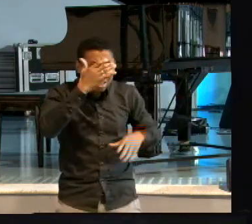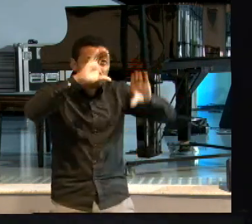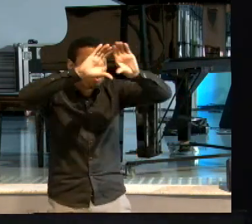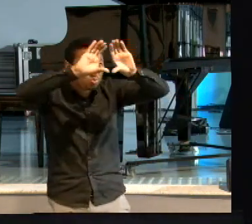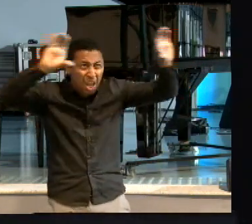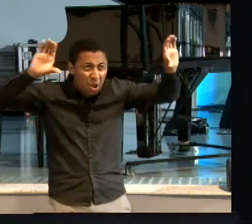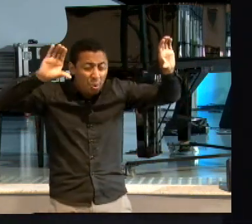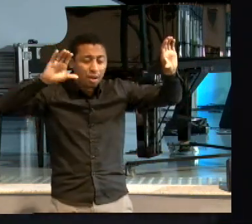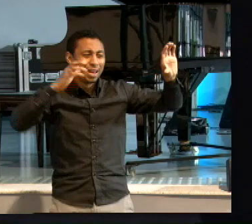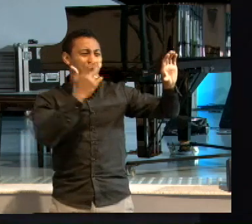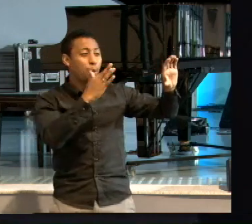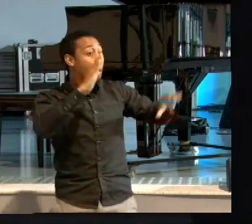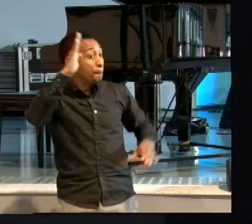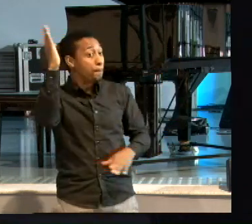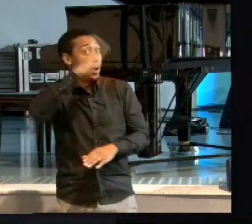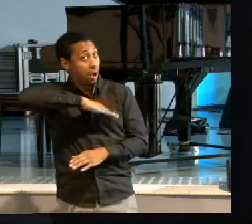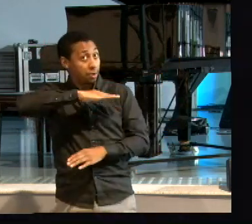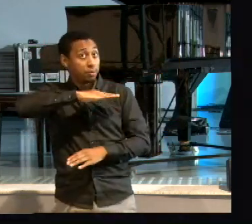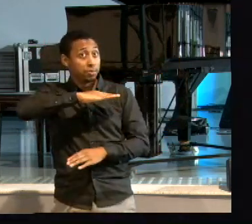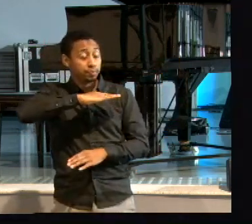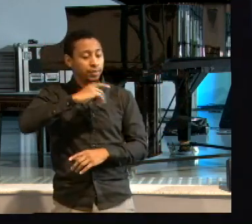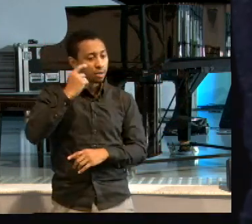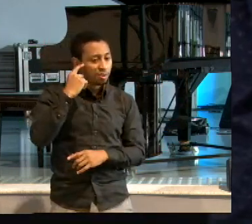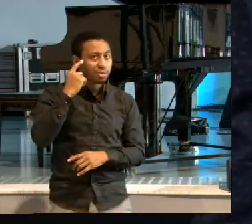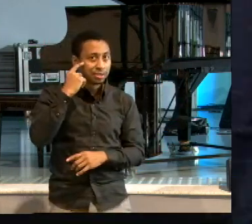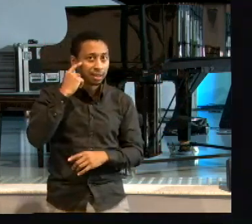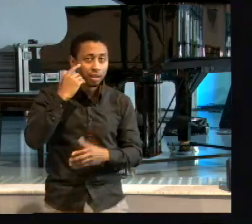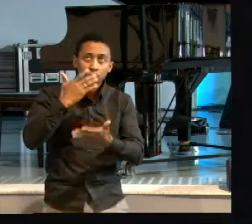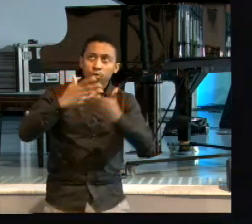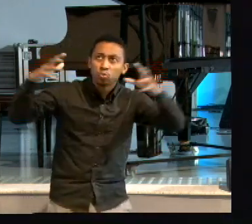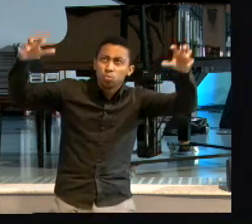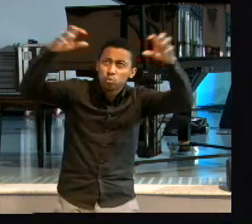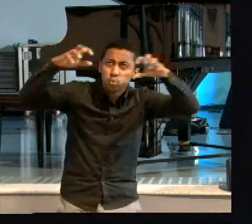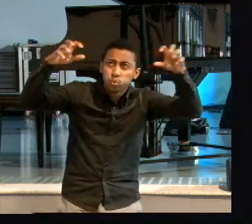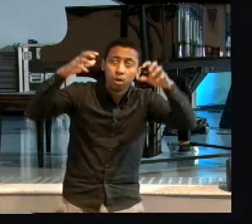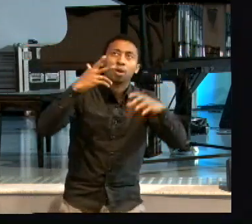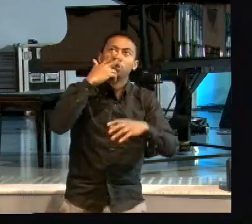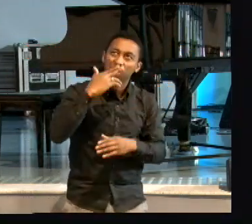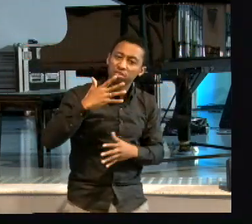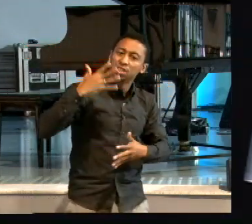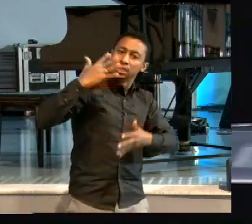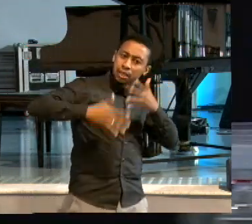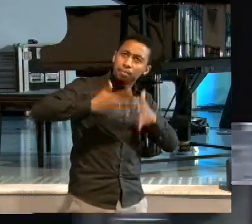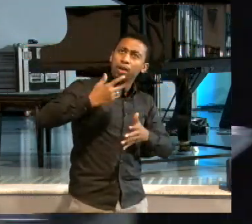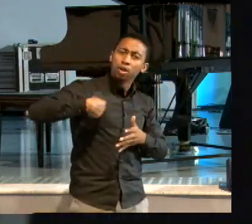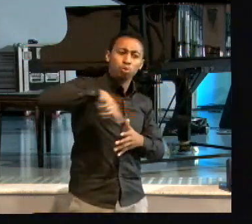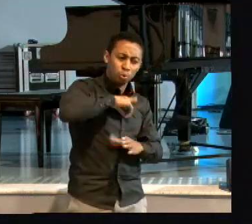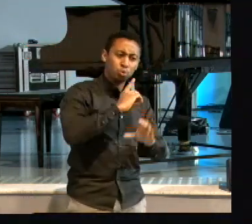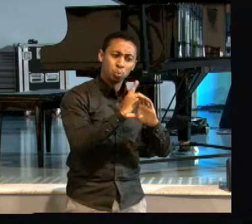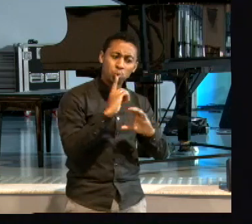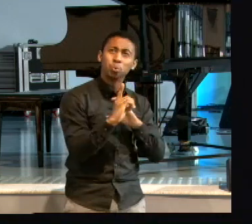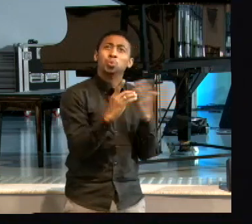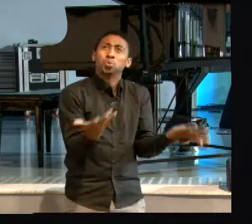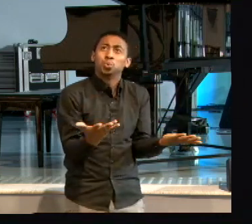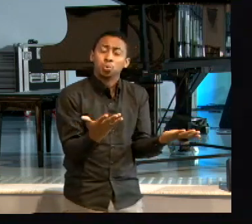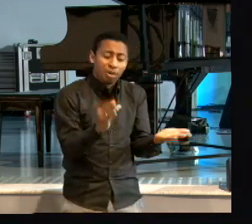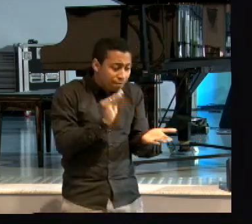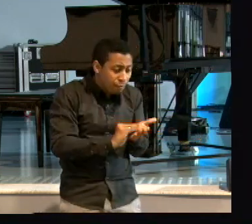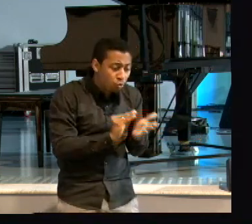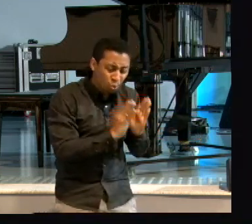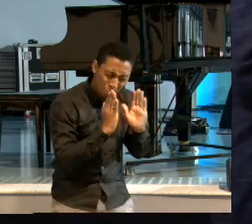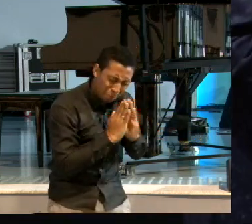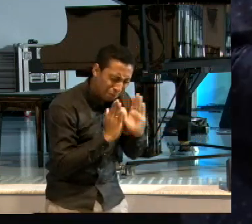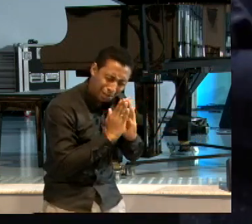primeira coisa que eu pensei, estão tentando atrapalhar a nossa reunião. Primeira coisa que eu pensei, nós não oramos o suficiente. Eu não estou